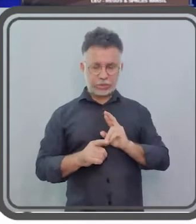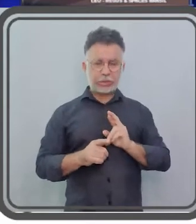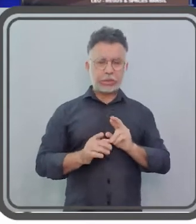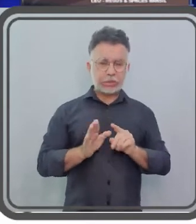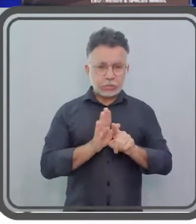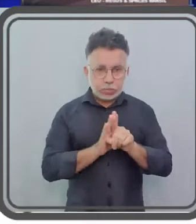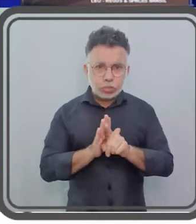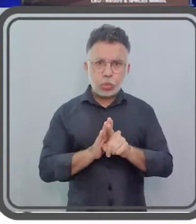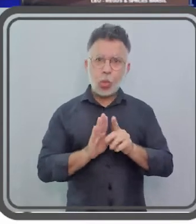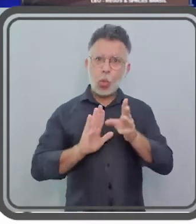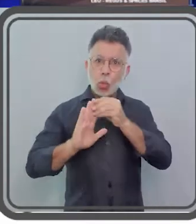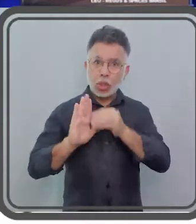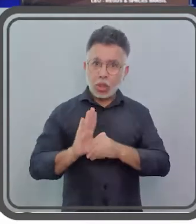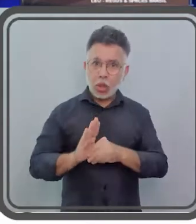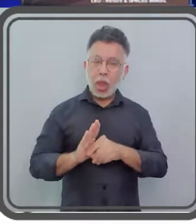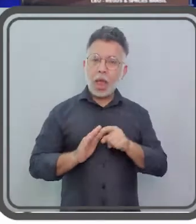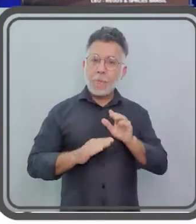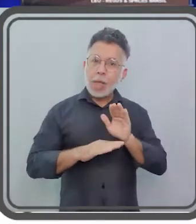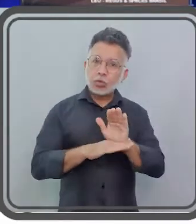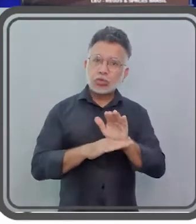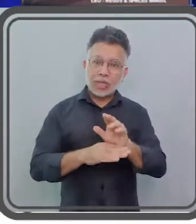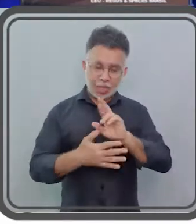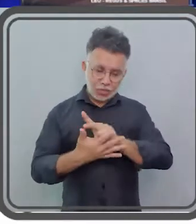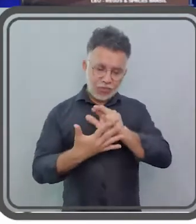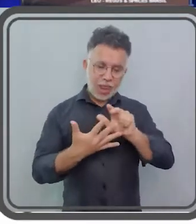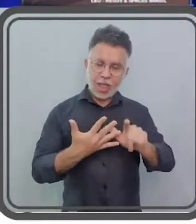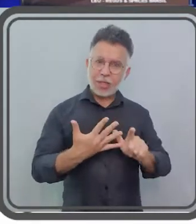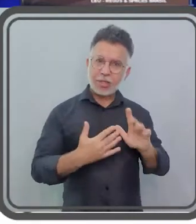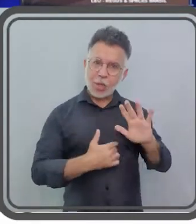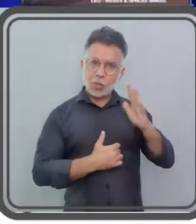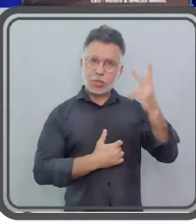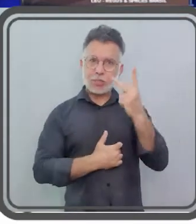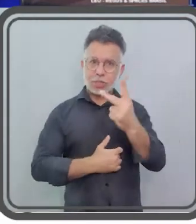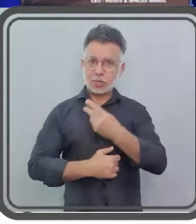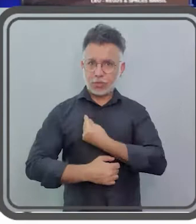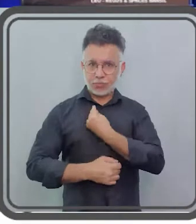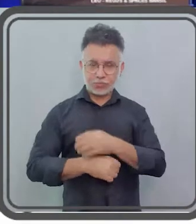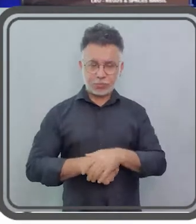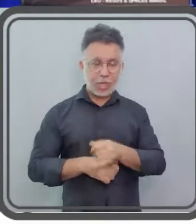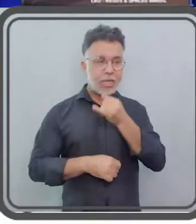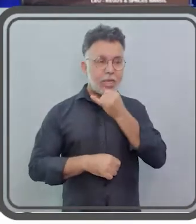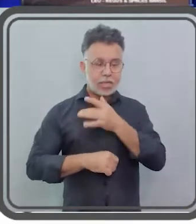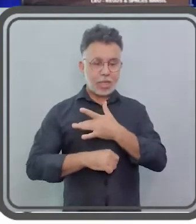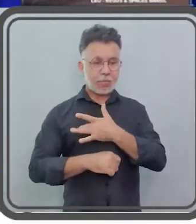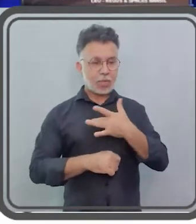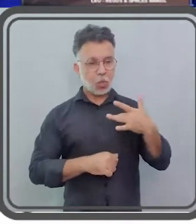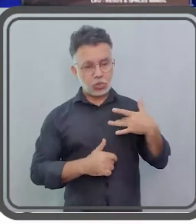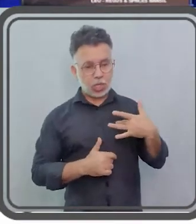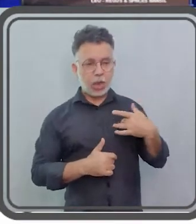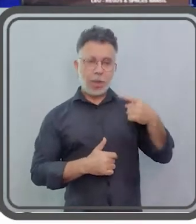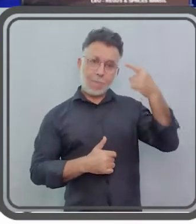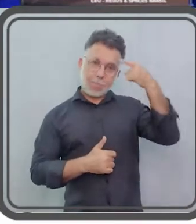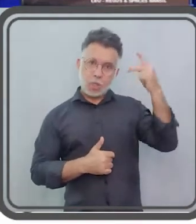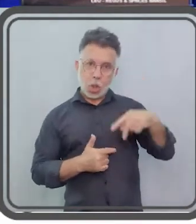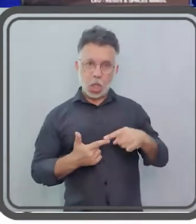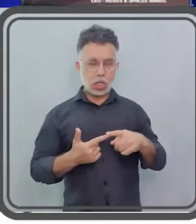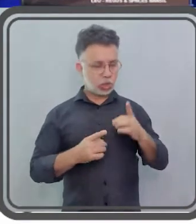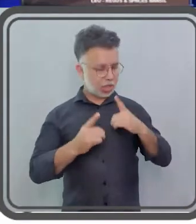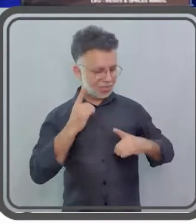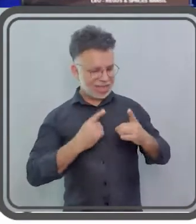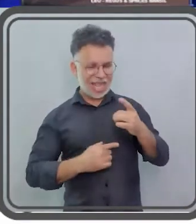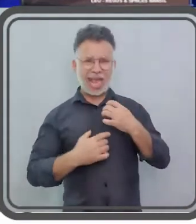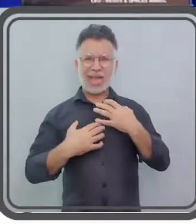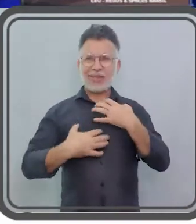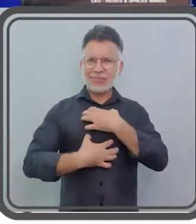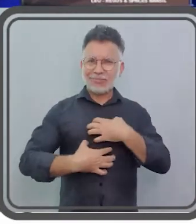para resolver diferentes situações, né? Pode ser saúdes psicológicas, depressão, ansiedade. A gente tem